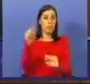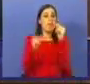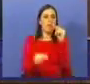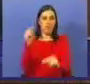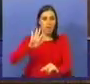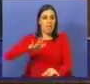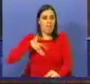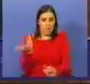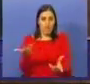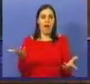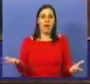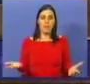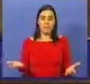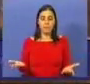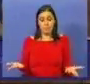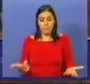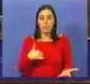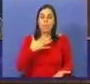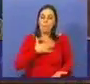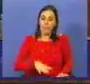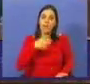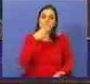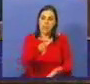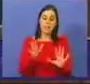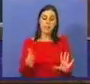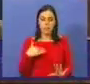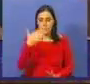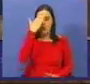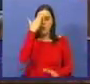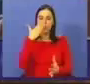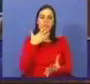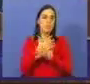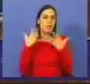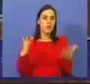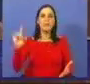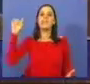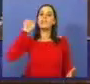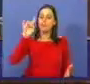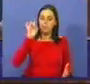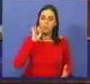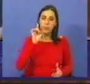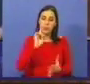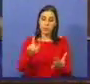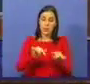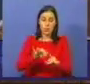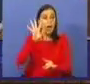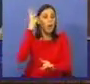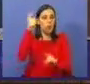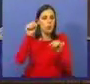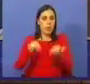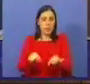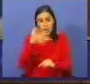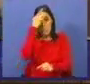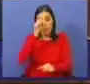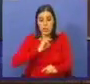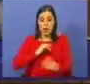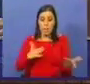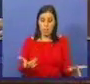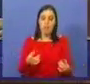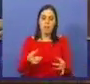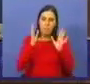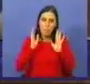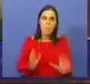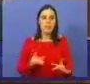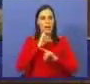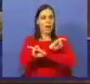está mergulhado. E eu quero registar isto porque acho que é de uma enorme importância o que aqui aconteceu deste ponto de vista. Este sinal tem